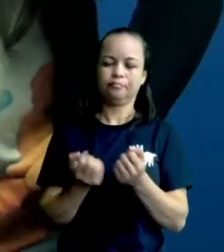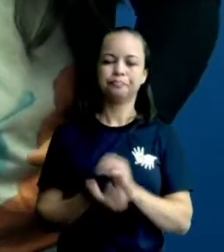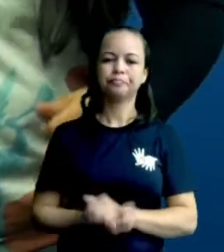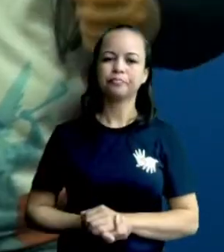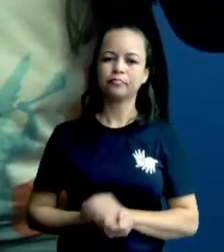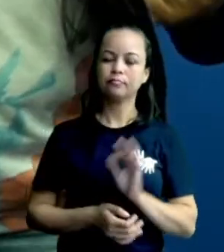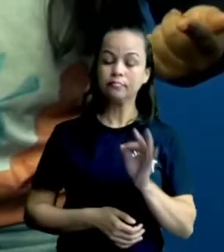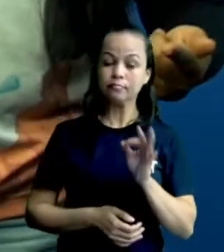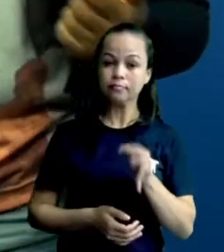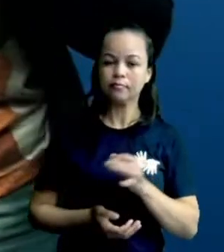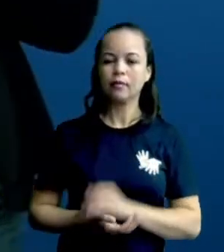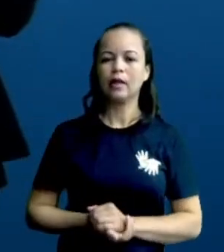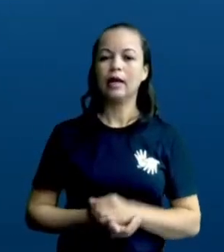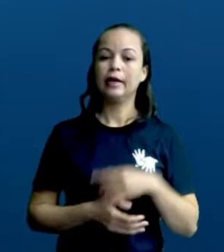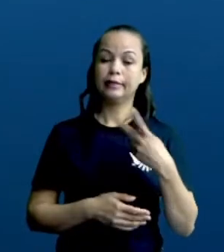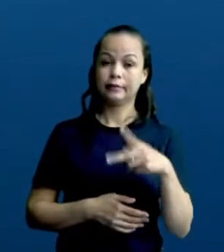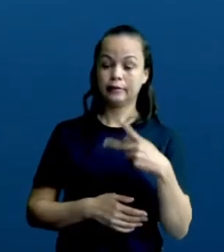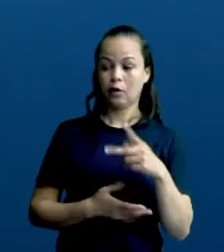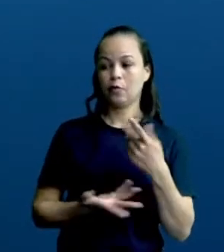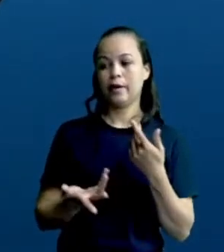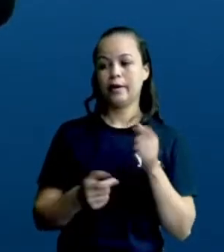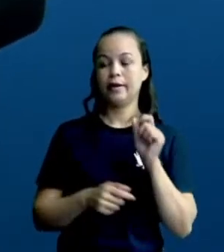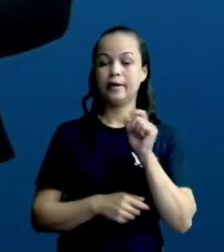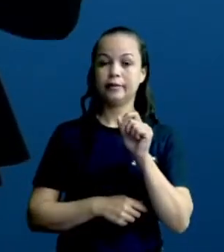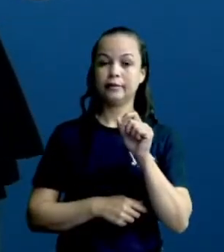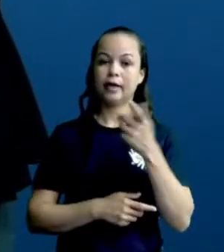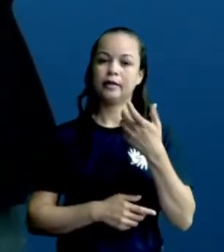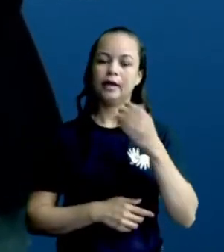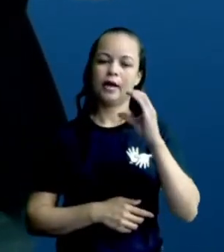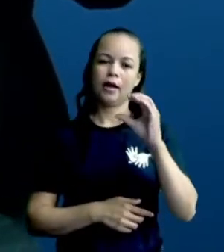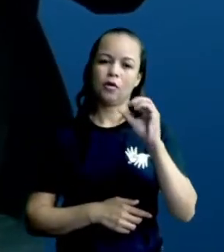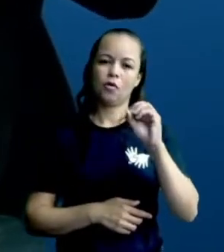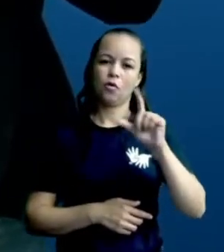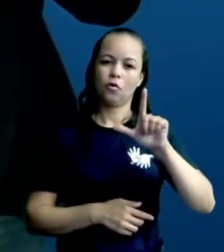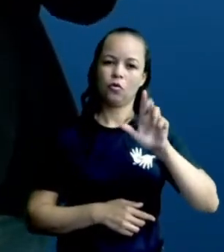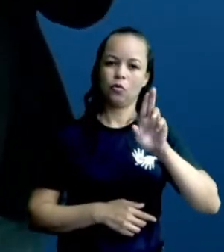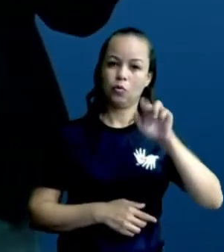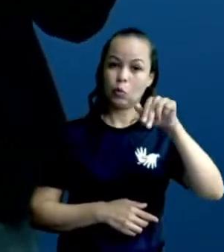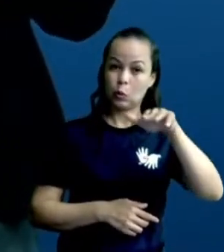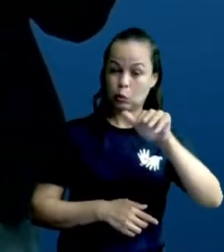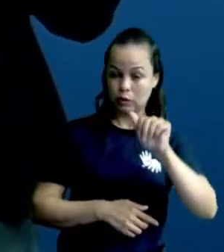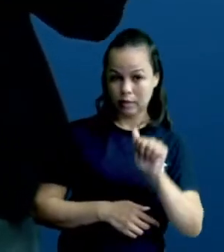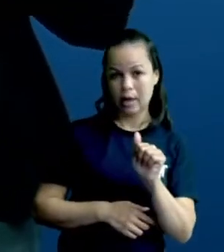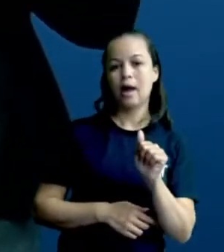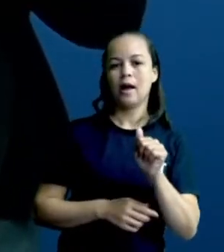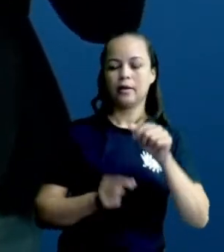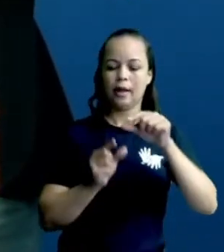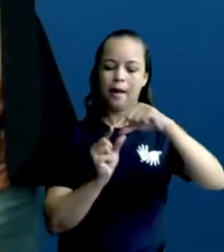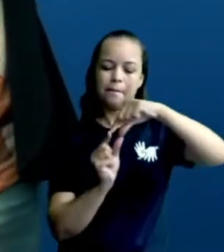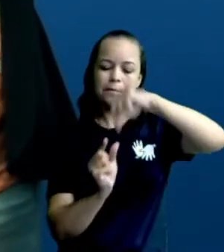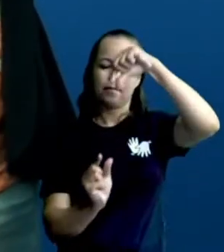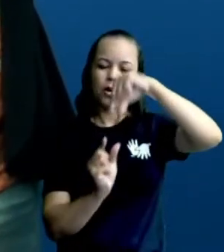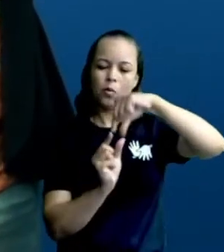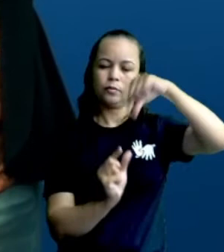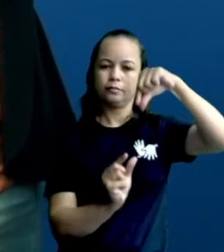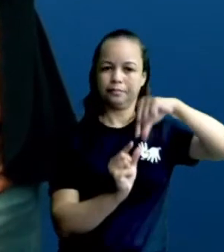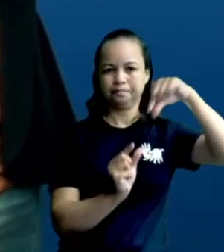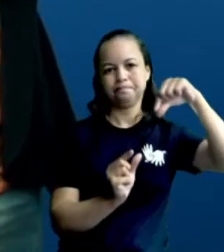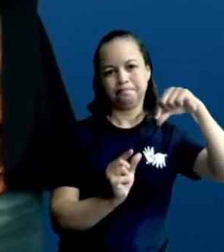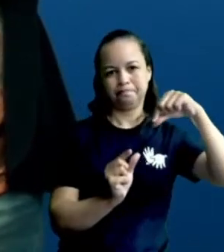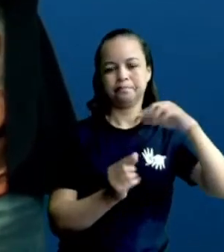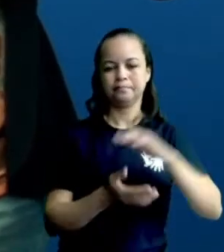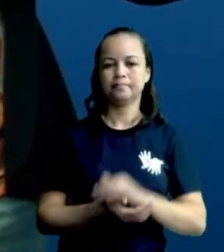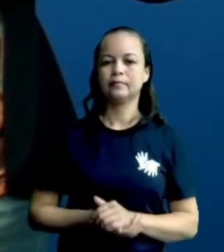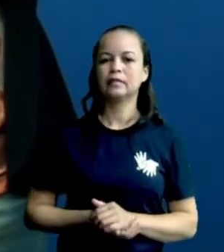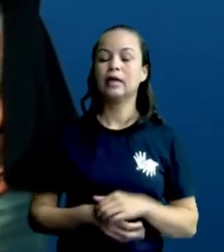sustentação, tá certo? Então, essa aí, ó, é a posição, por isso que é chamado de colunas, tá certo? Que